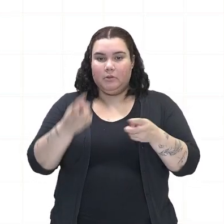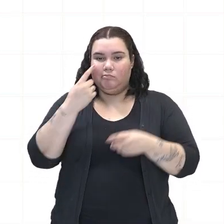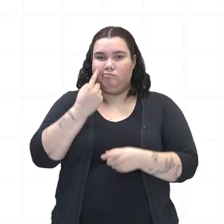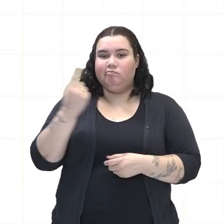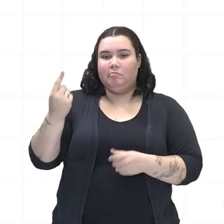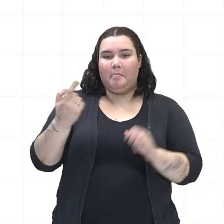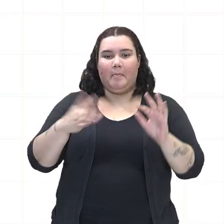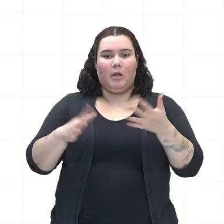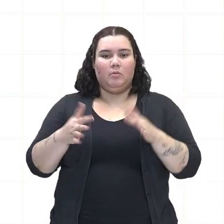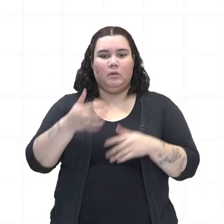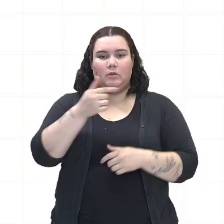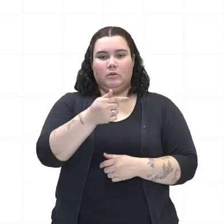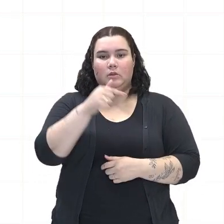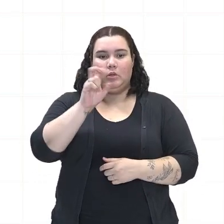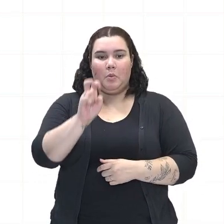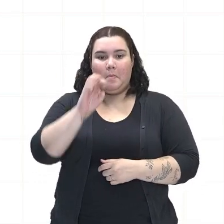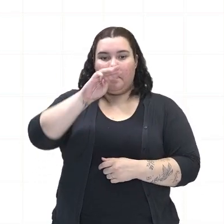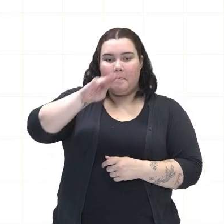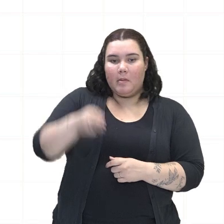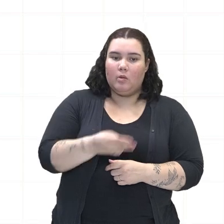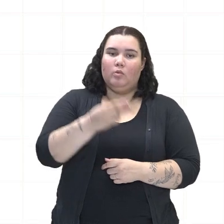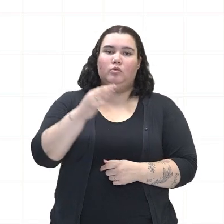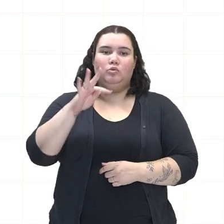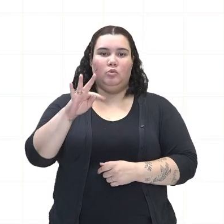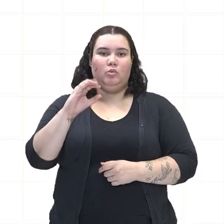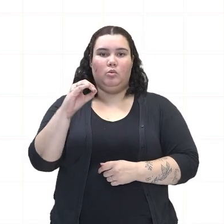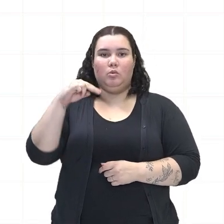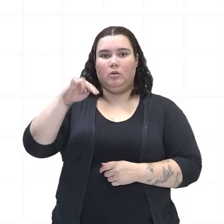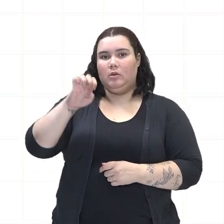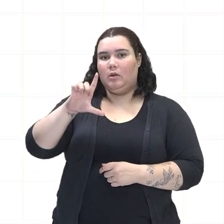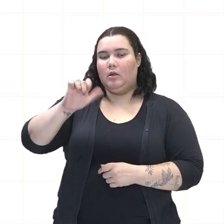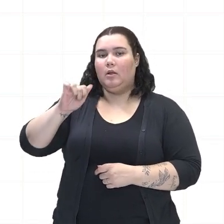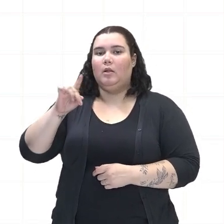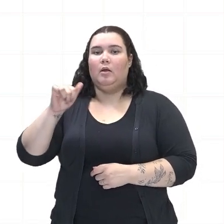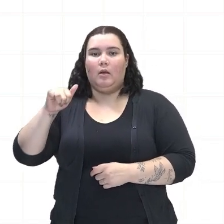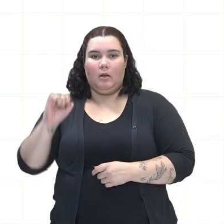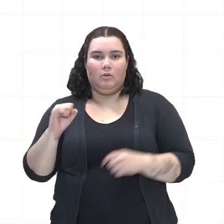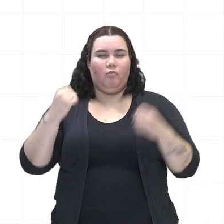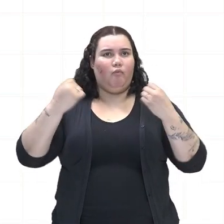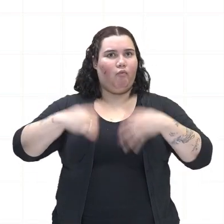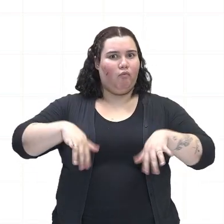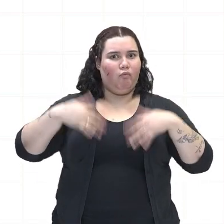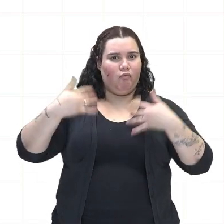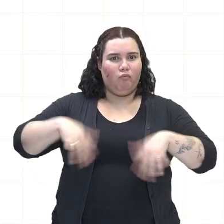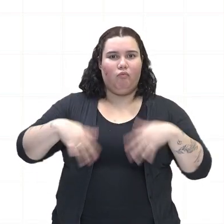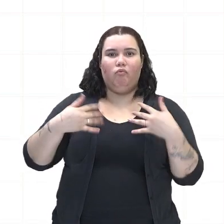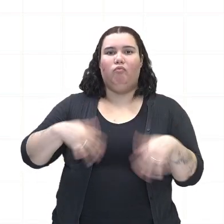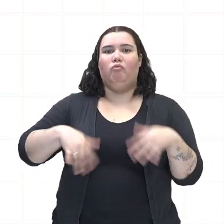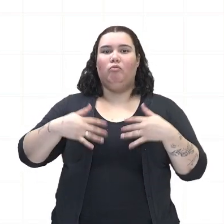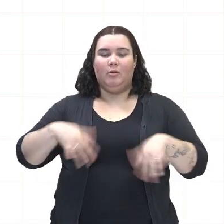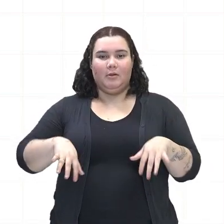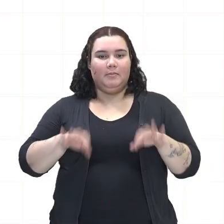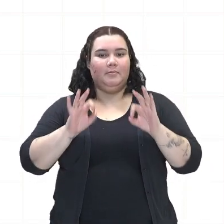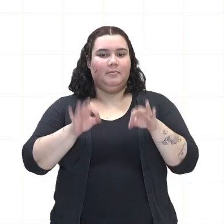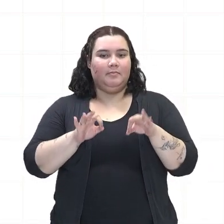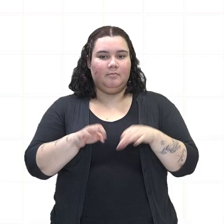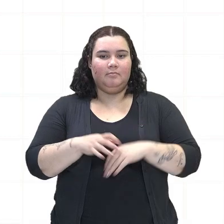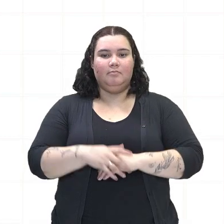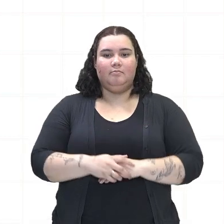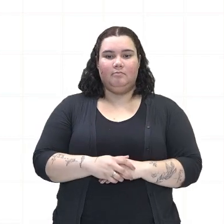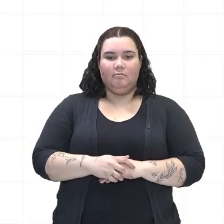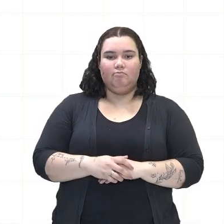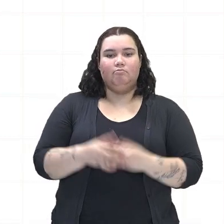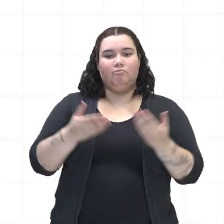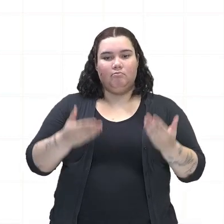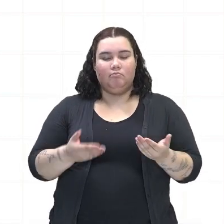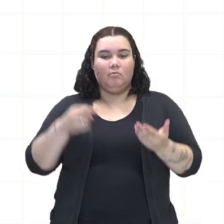torno de 75 milhões de toneladas que é produzido, e isso, quando a gente multiplica isso pelo dinheiro que